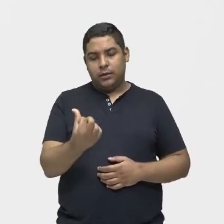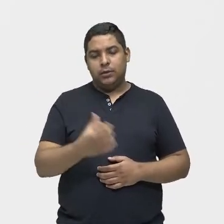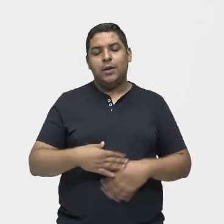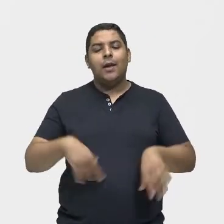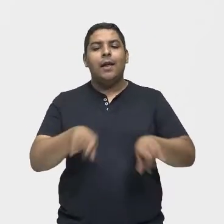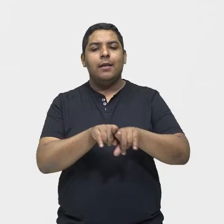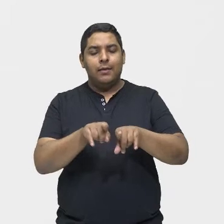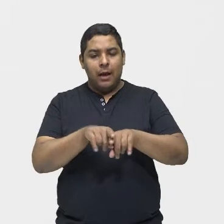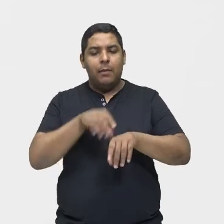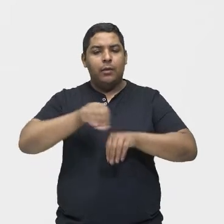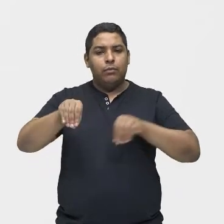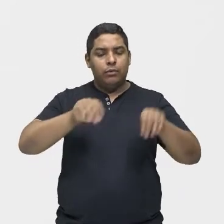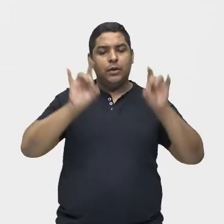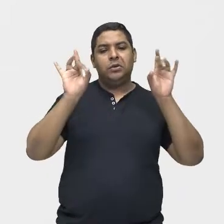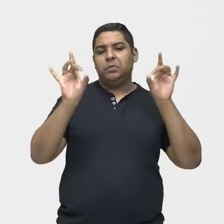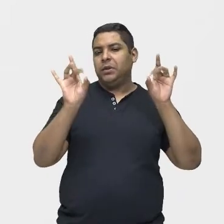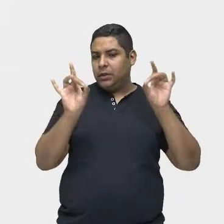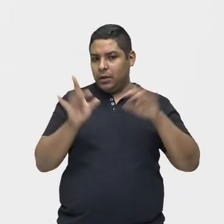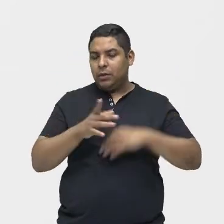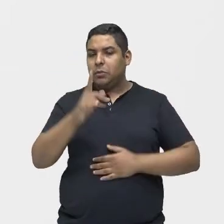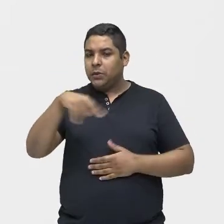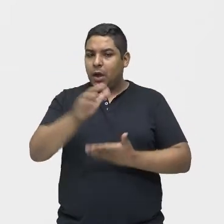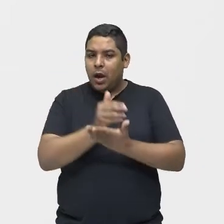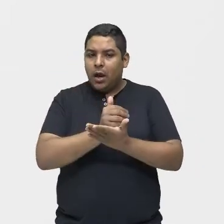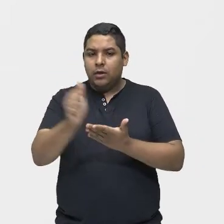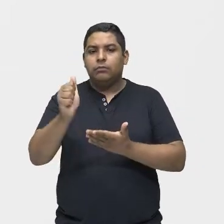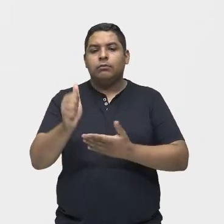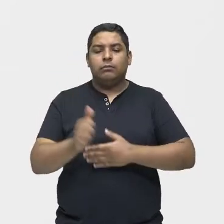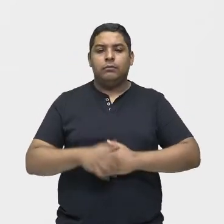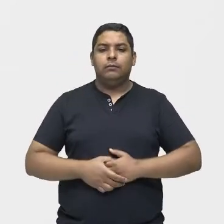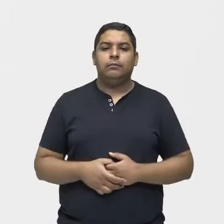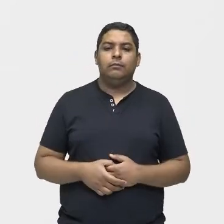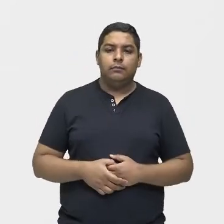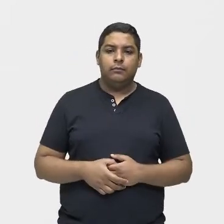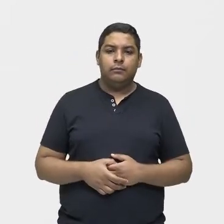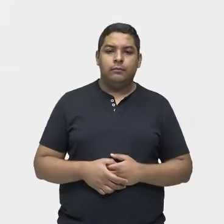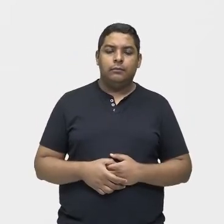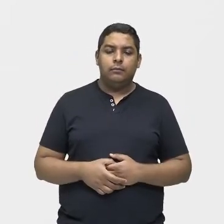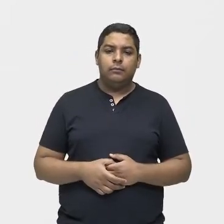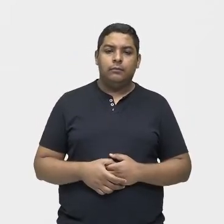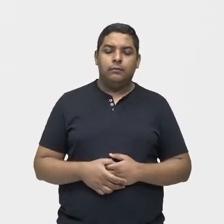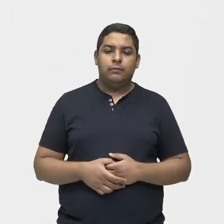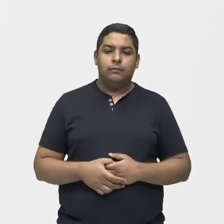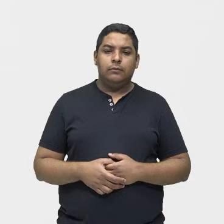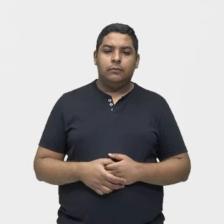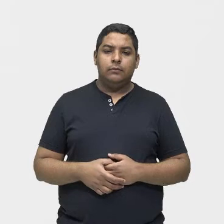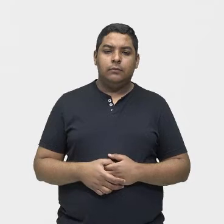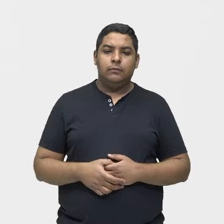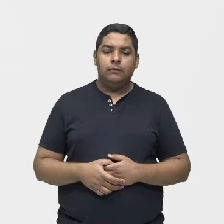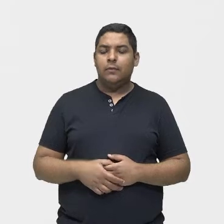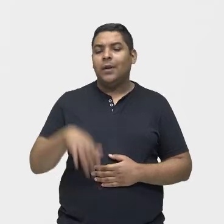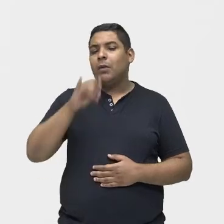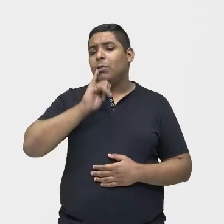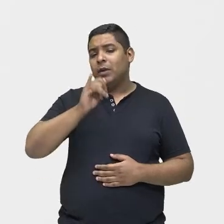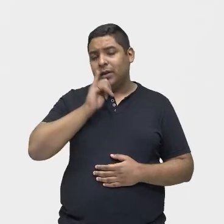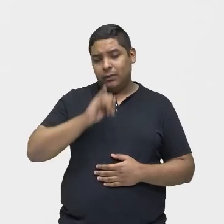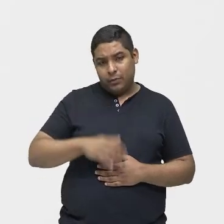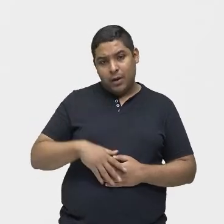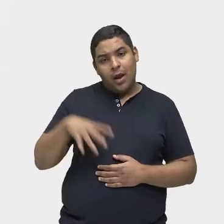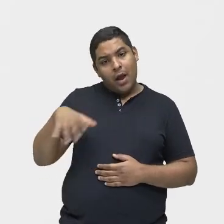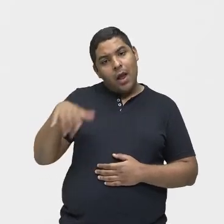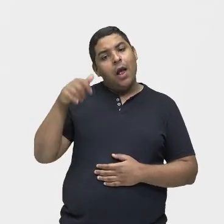C5 e E5, também é outra jogada especial ali que garante um checkmate. O